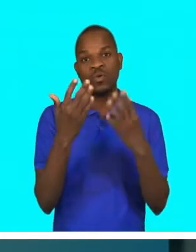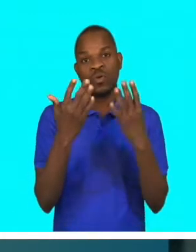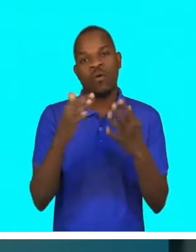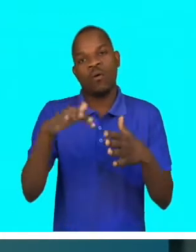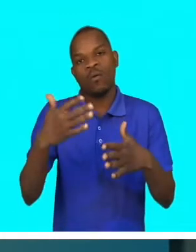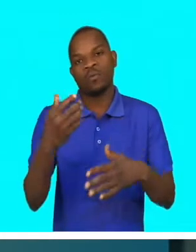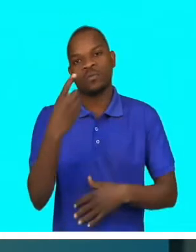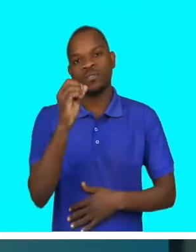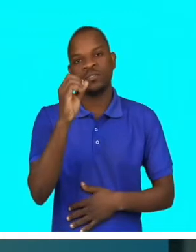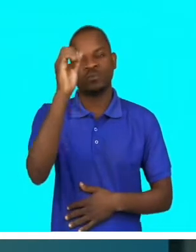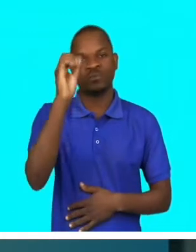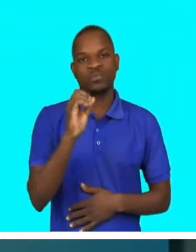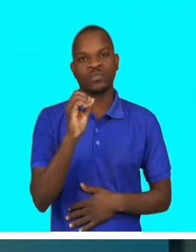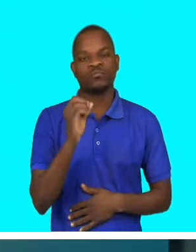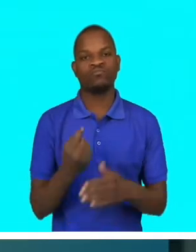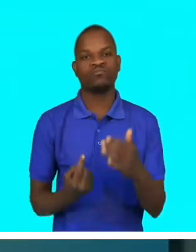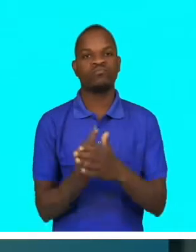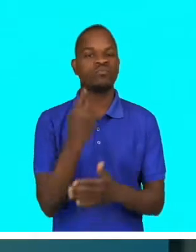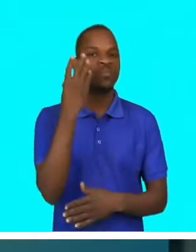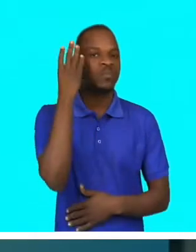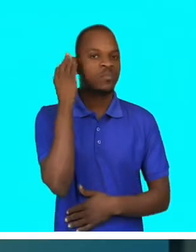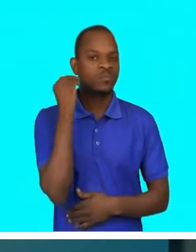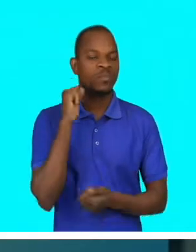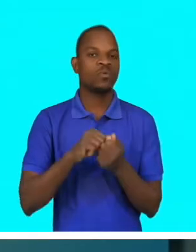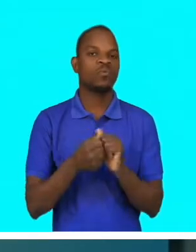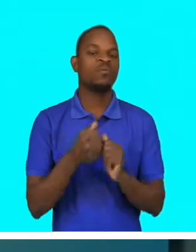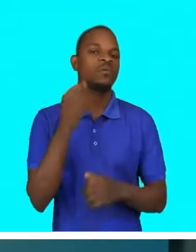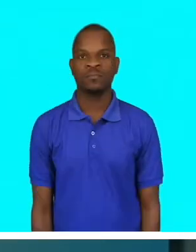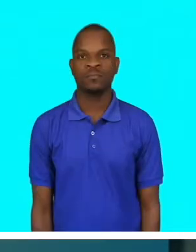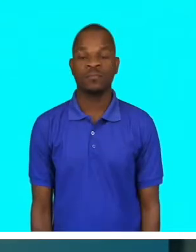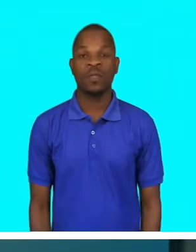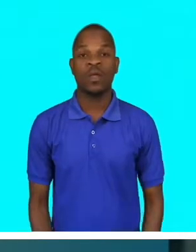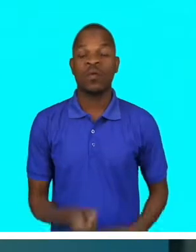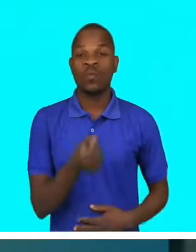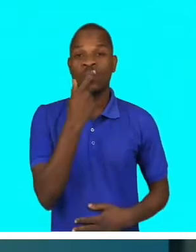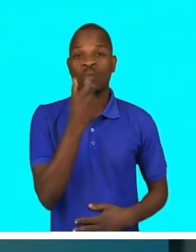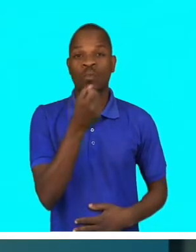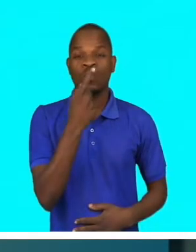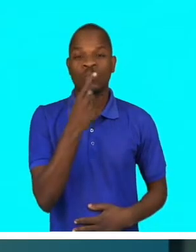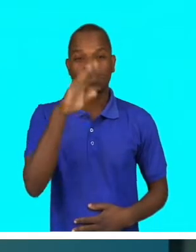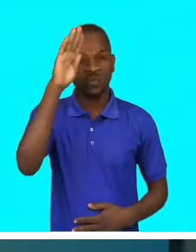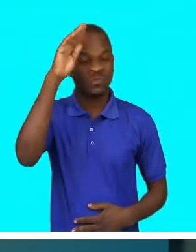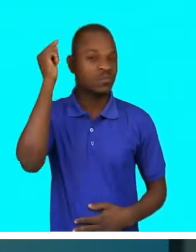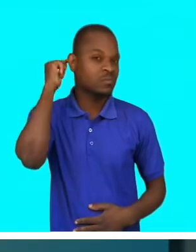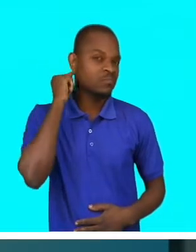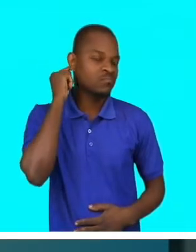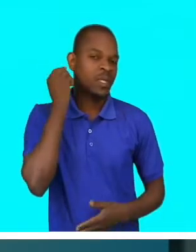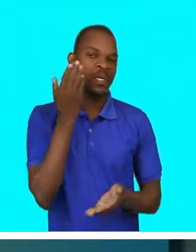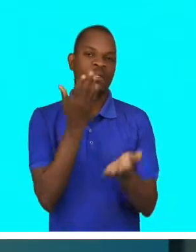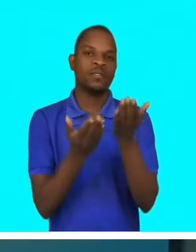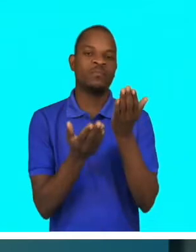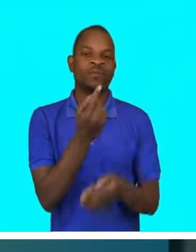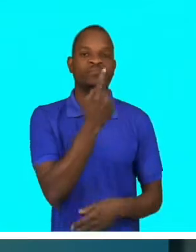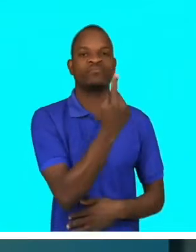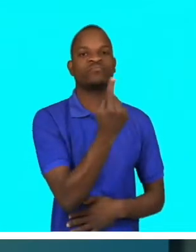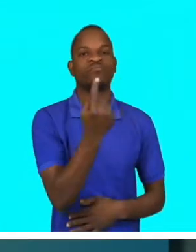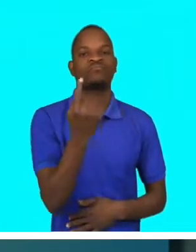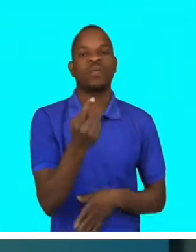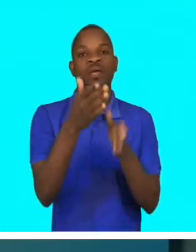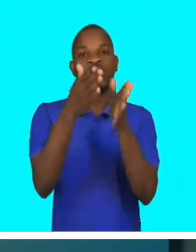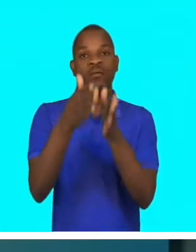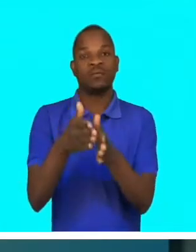% dos casos, nós termos surdez por consequência de uma meningite. O tratamento da meningite depende das lesões que cada